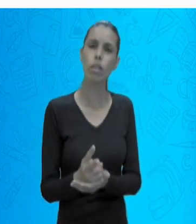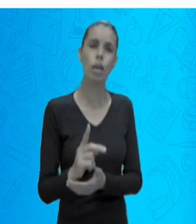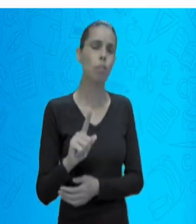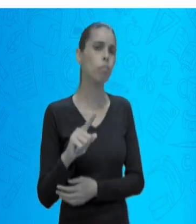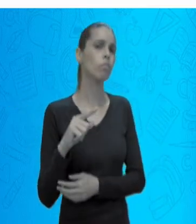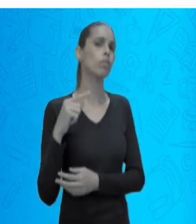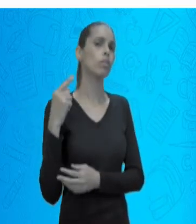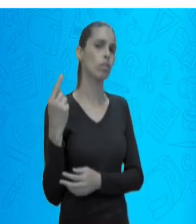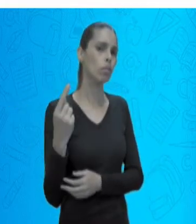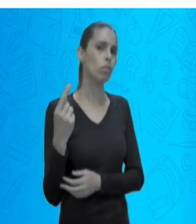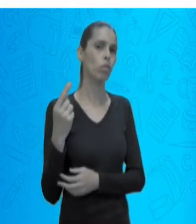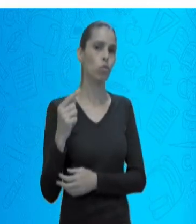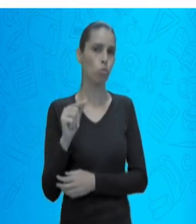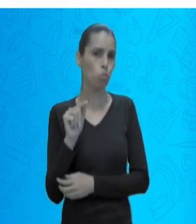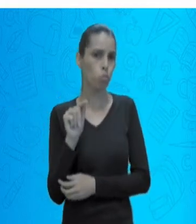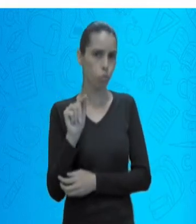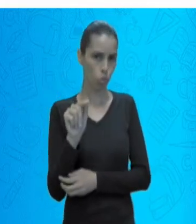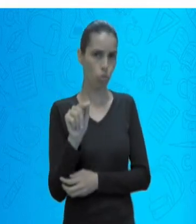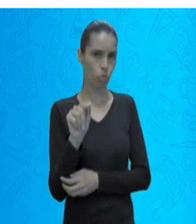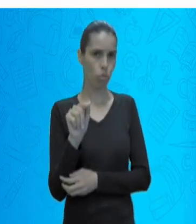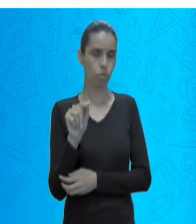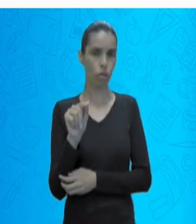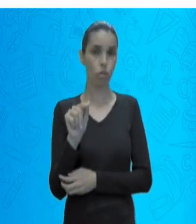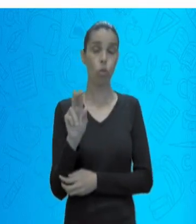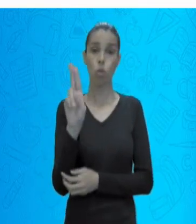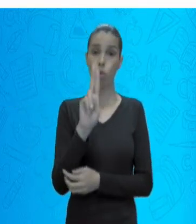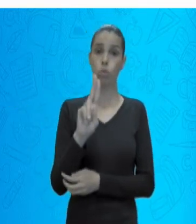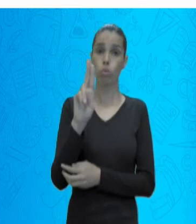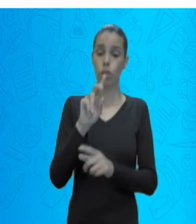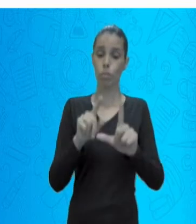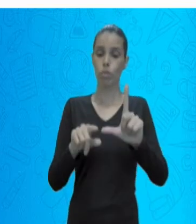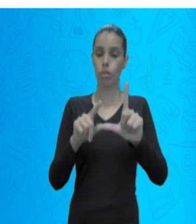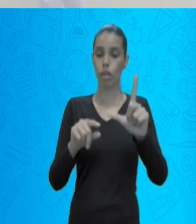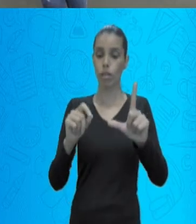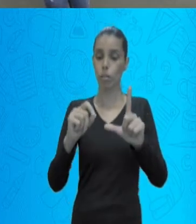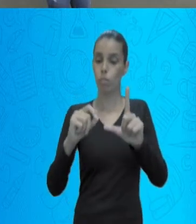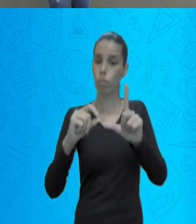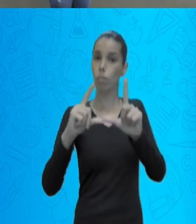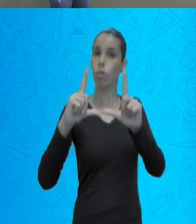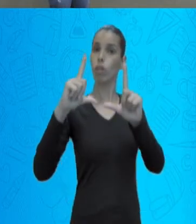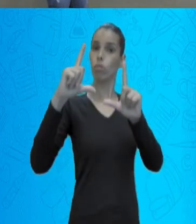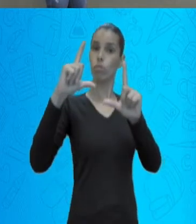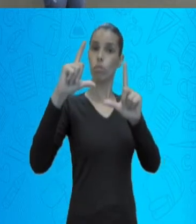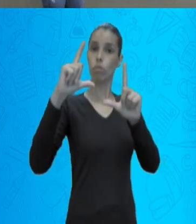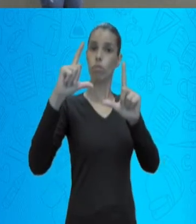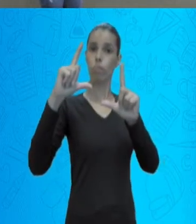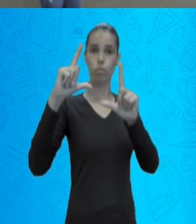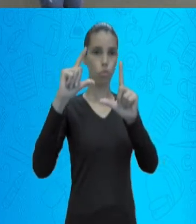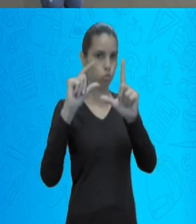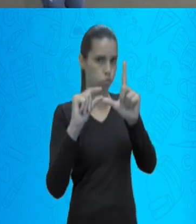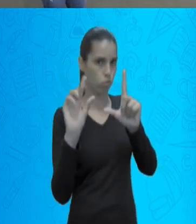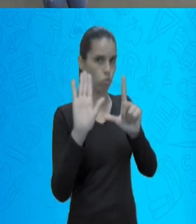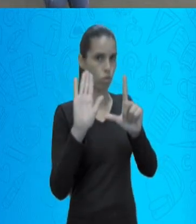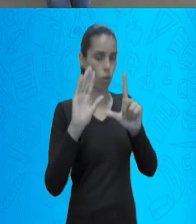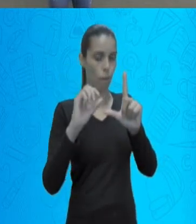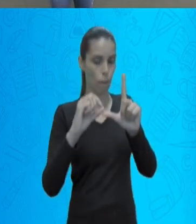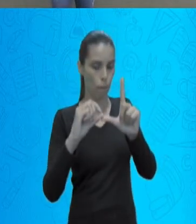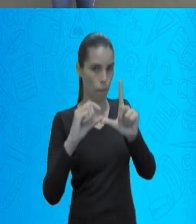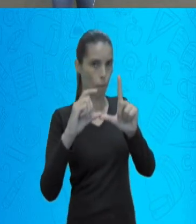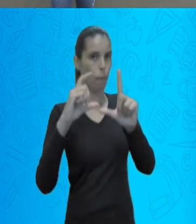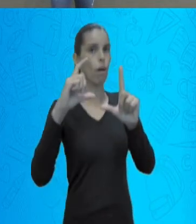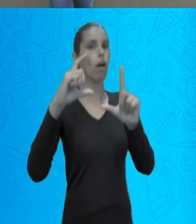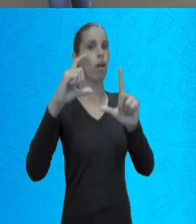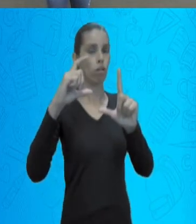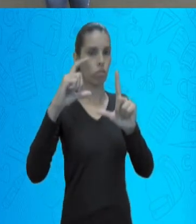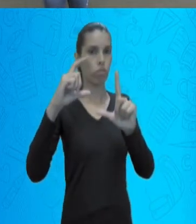letra maiúscula para continuar escrevendo. Eu vou mostrar um exemplo para vocês aqui. Eu amo a minha